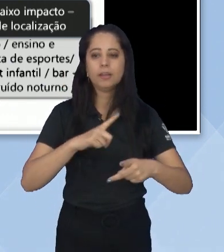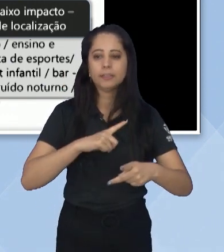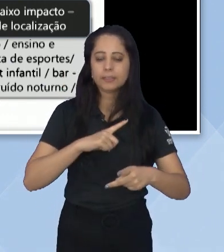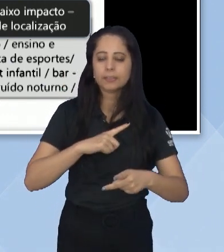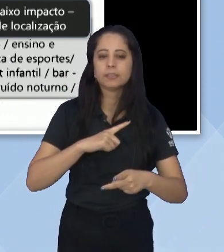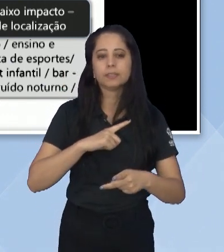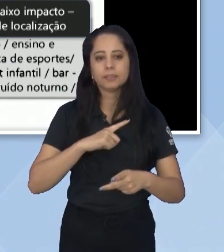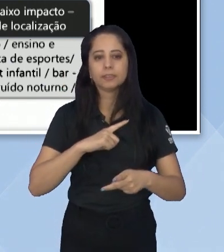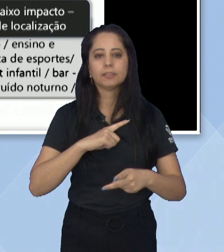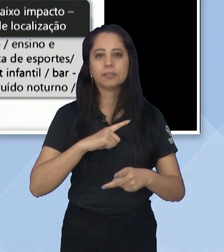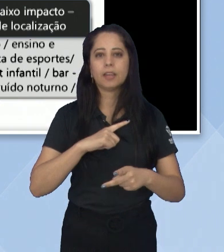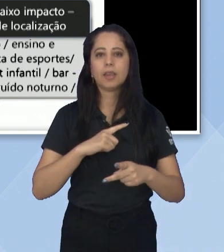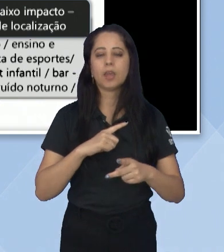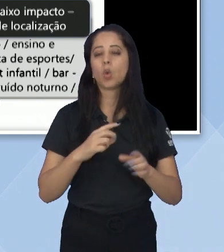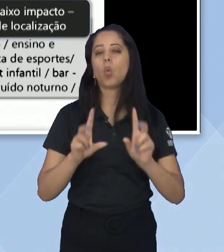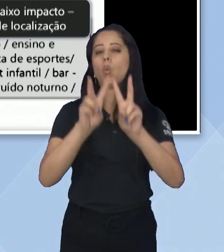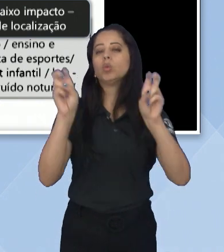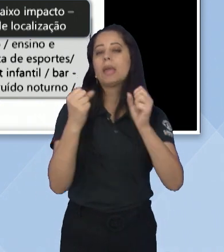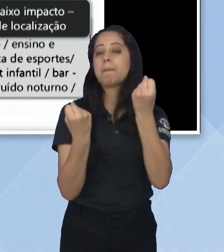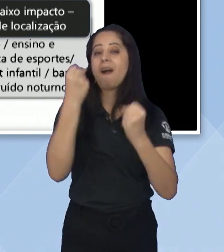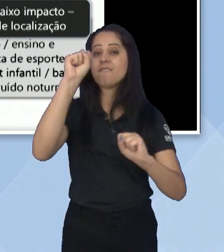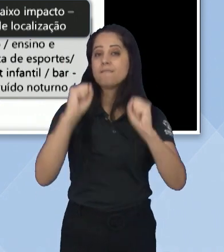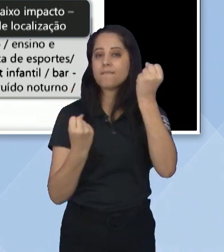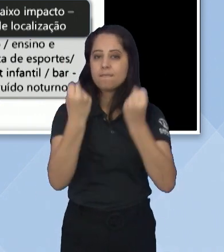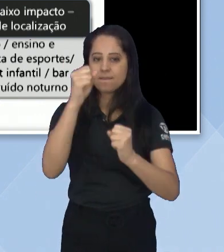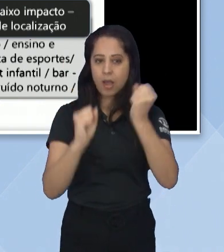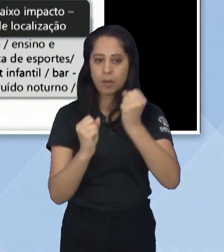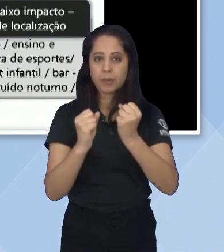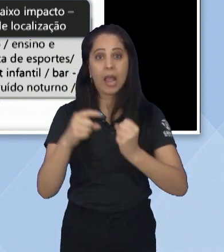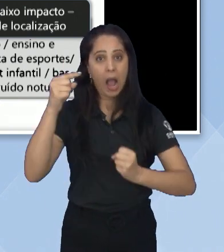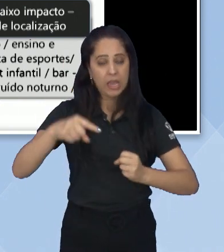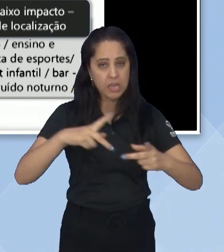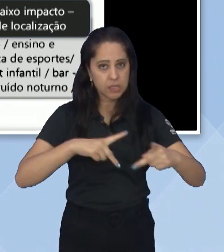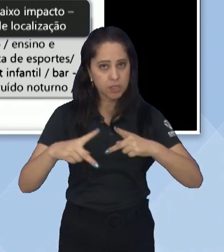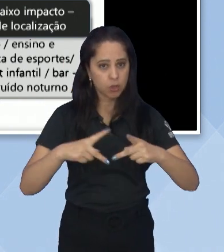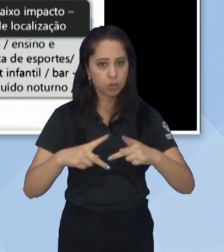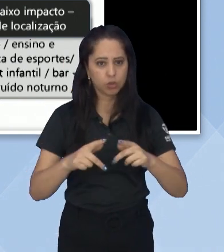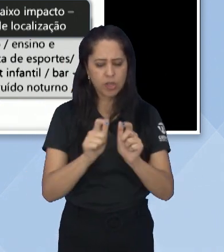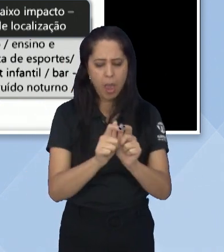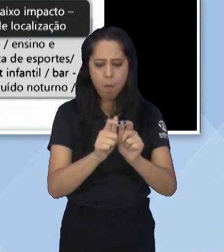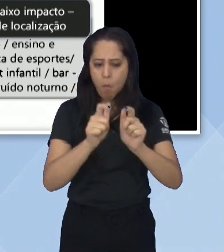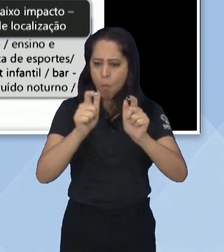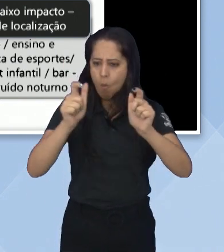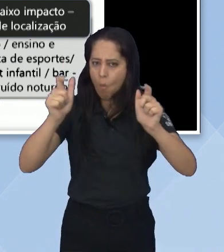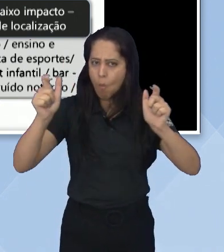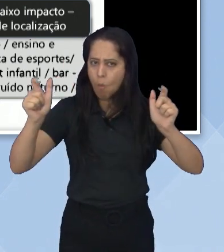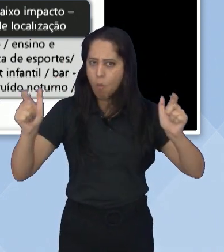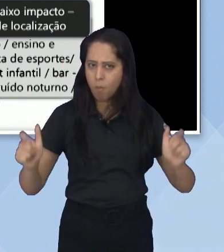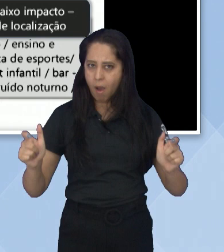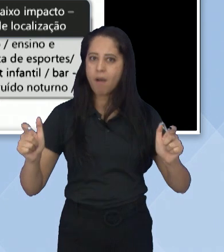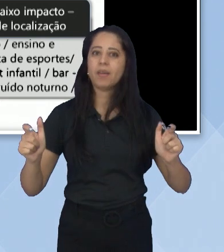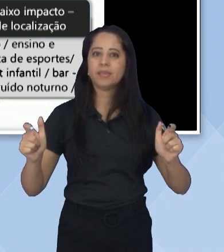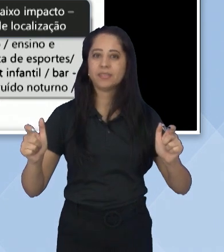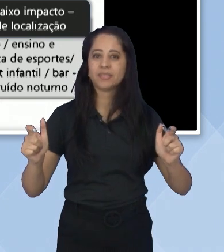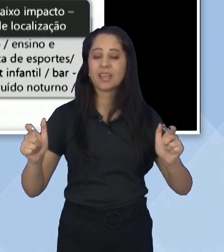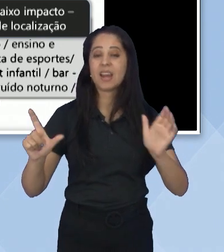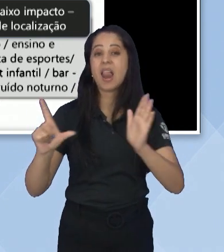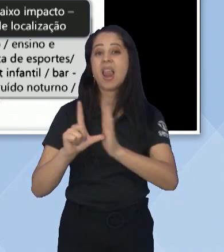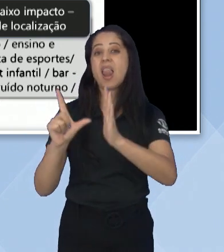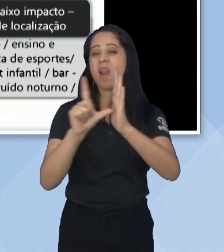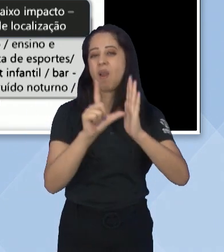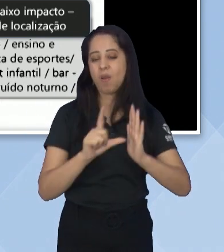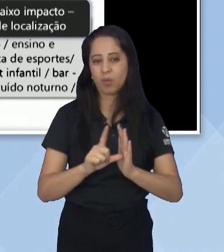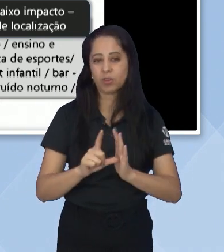a questão Industrial a gente sabe que o São José dos Campos venha adentrando mais o universo do serviço do que da indústria e você tem